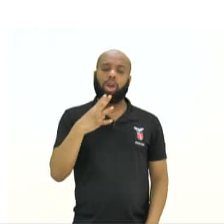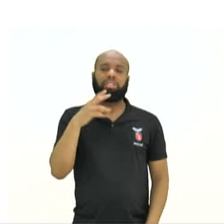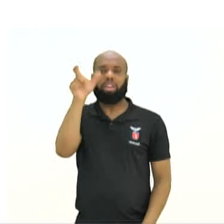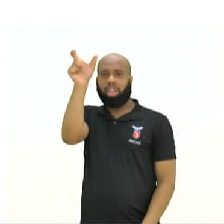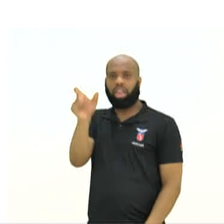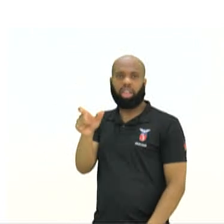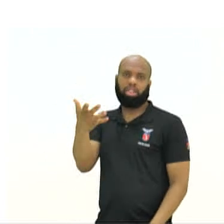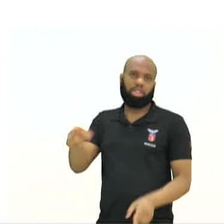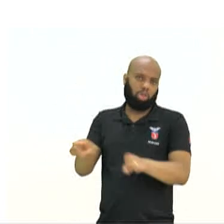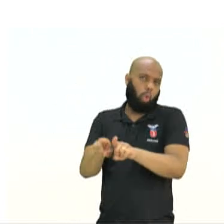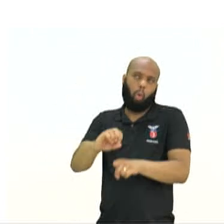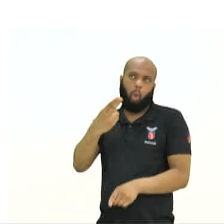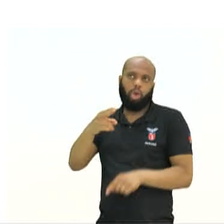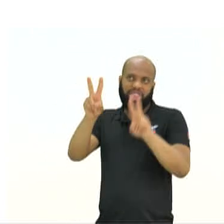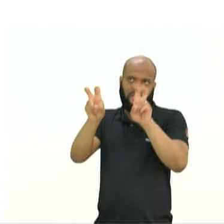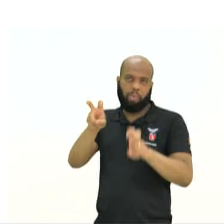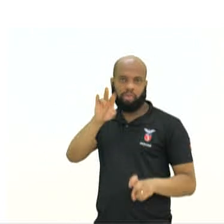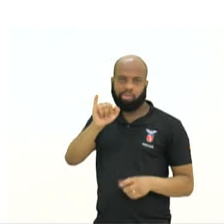vai abordar